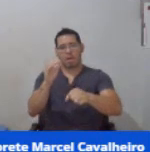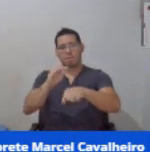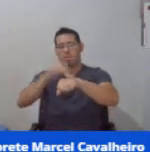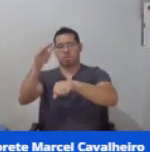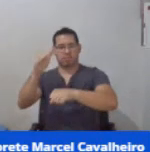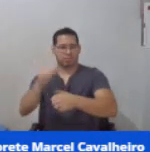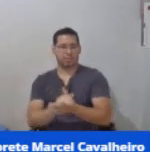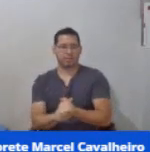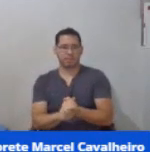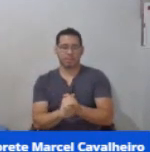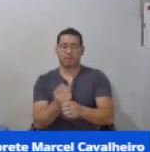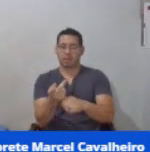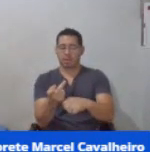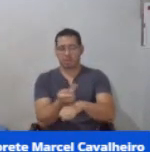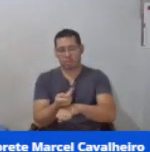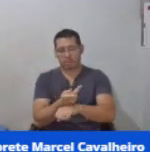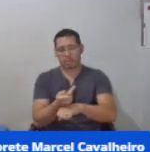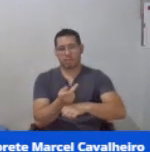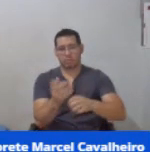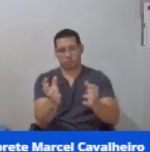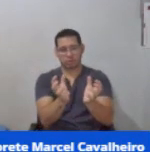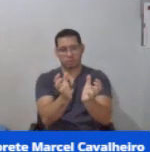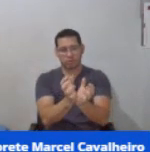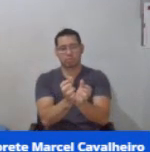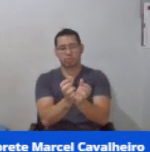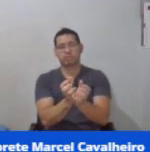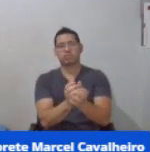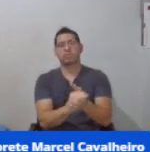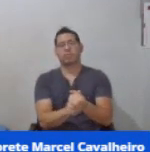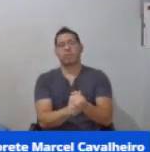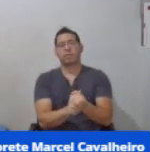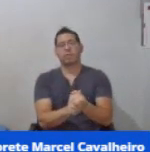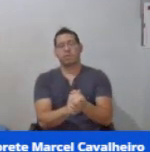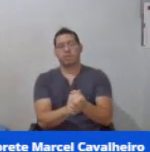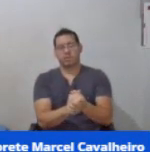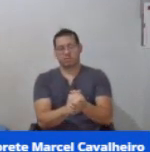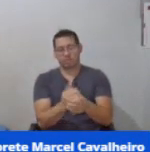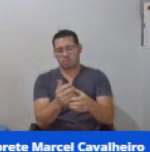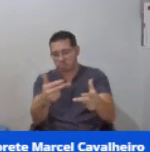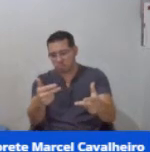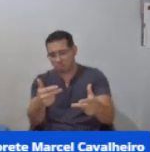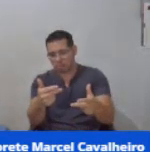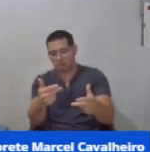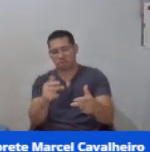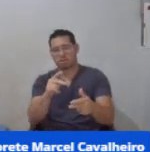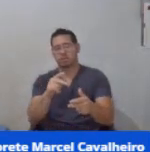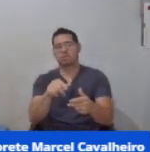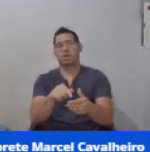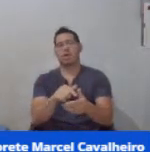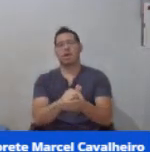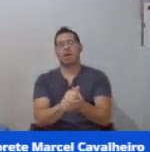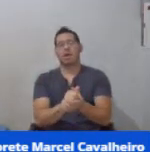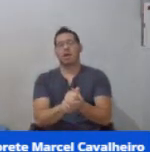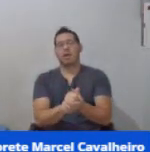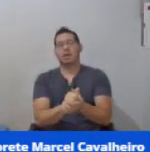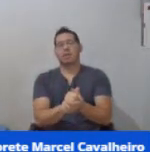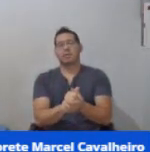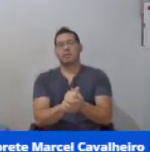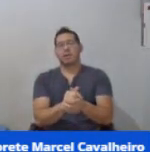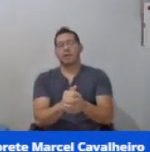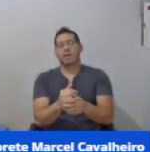campos de atuação que não foram contemplados e seleção de ao menos uma habilidade para cada prática de